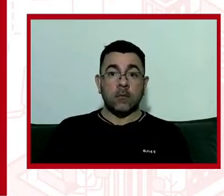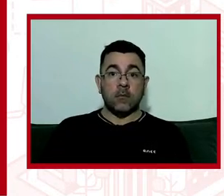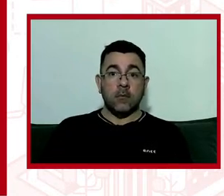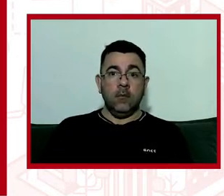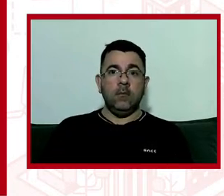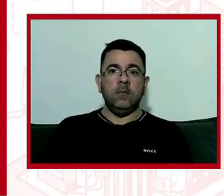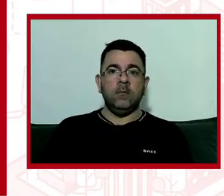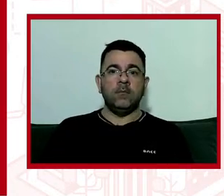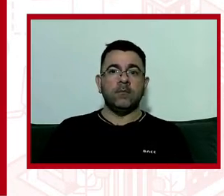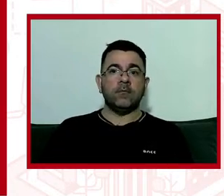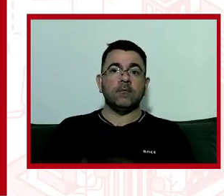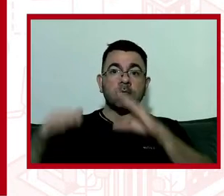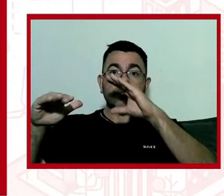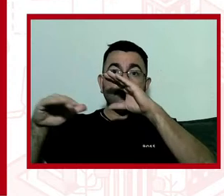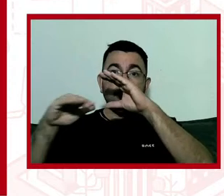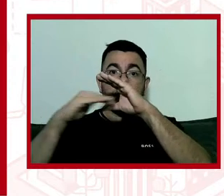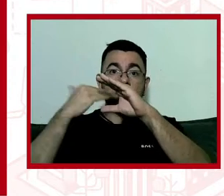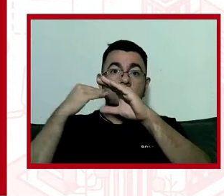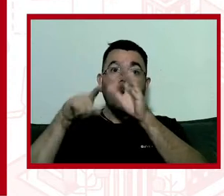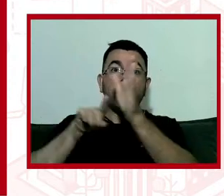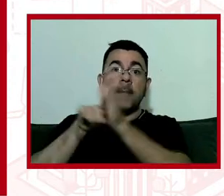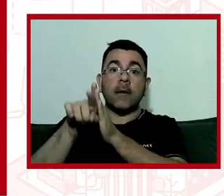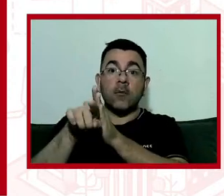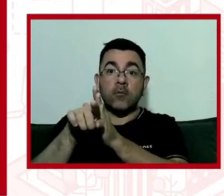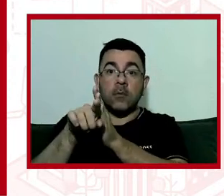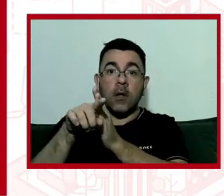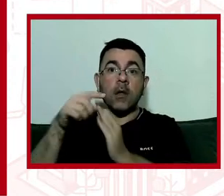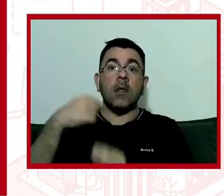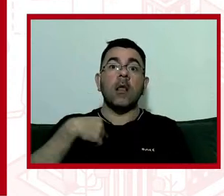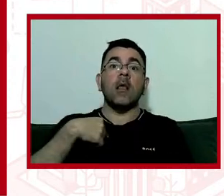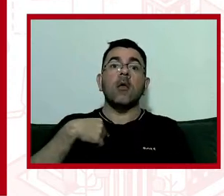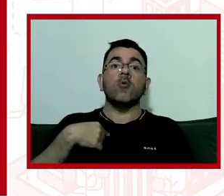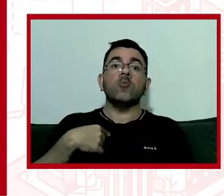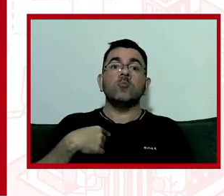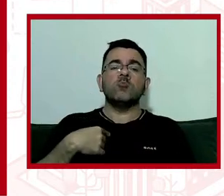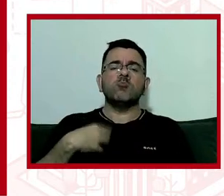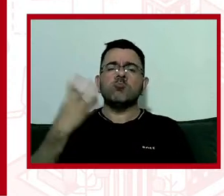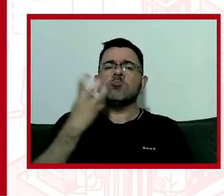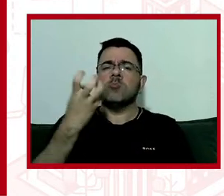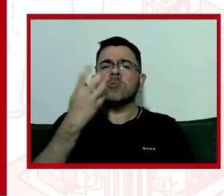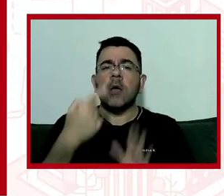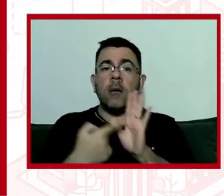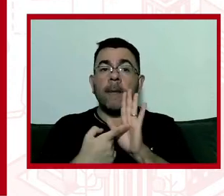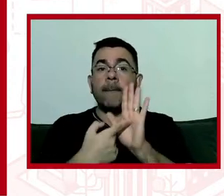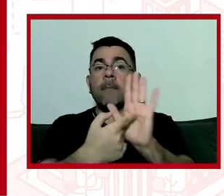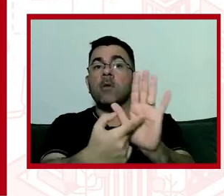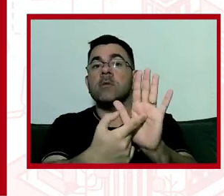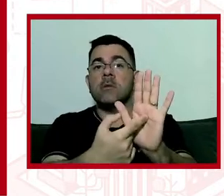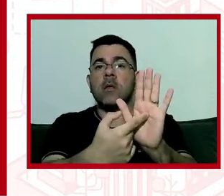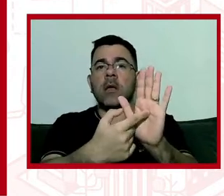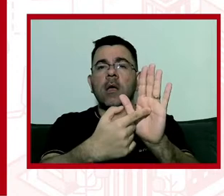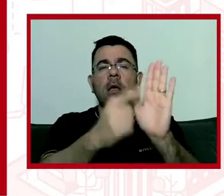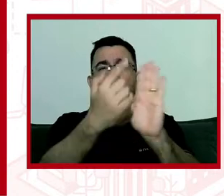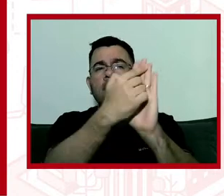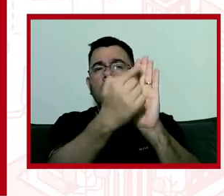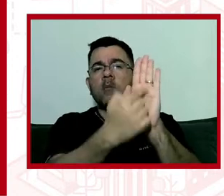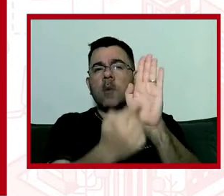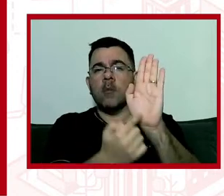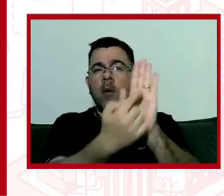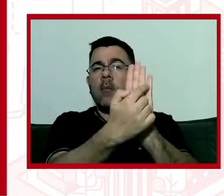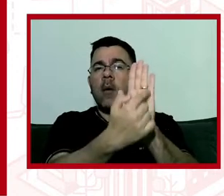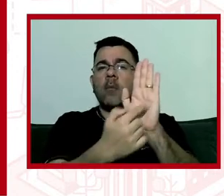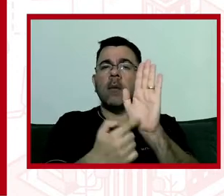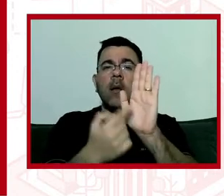alguma pergunta a fazer mas eu queria que a gente pudesse apresentar como é que isso tá funcionando a gente espelhar a tela aqui em tempo real mostrar